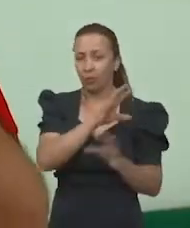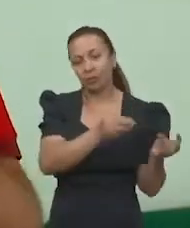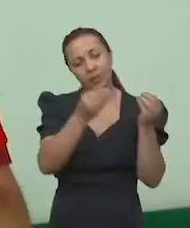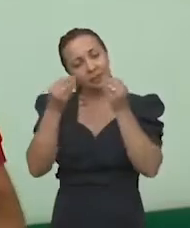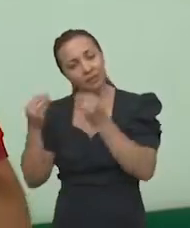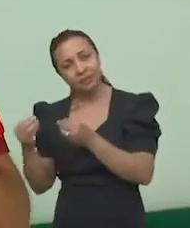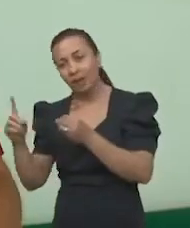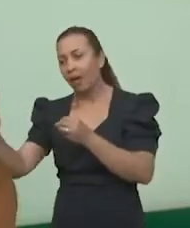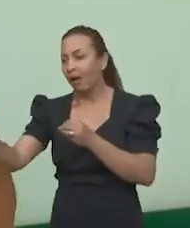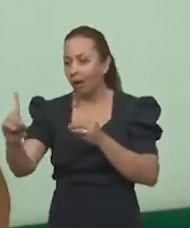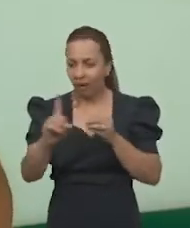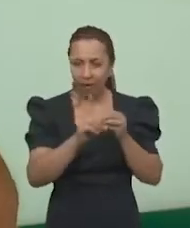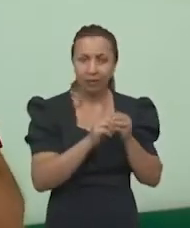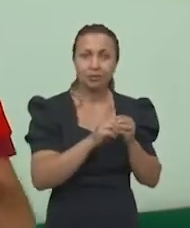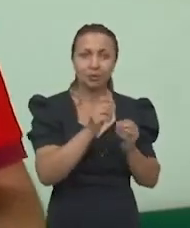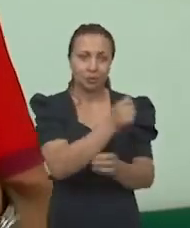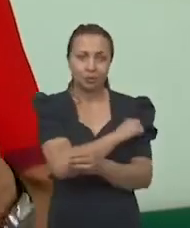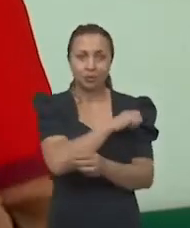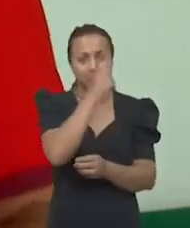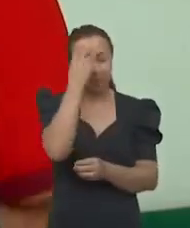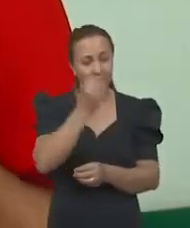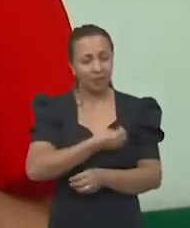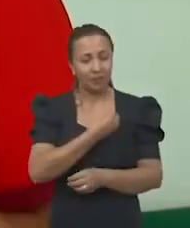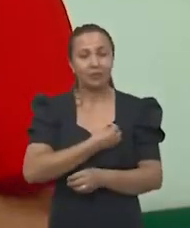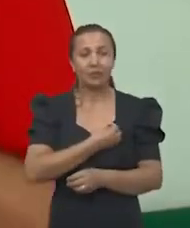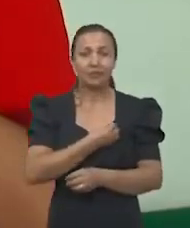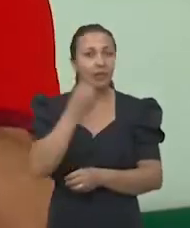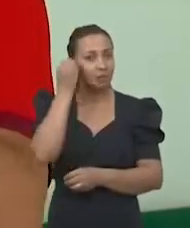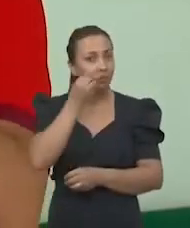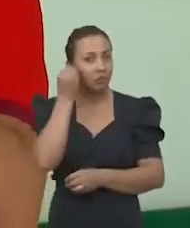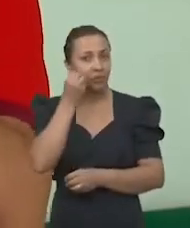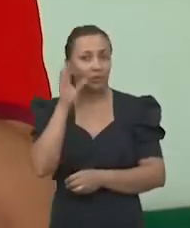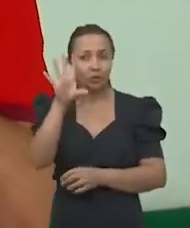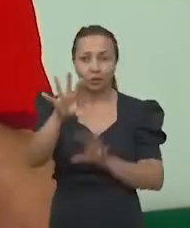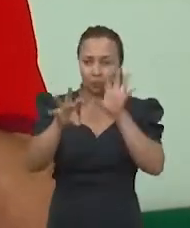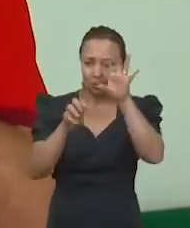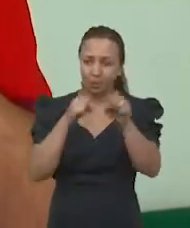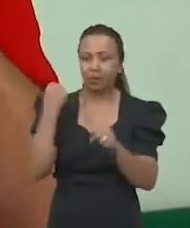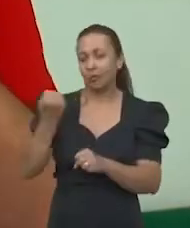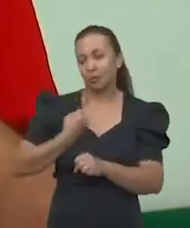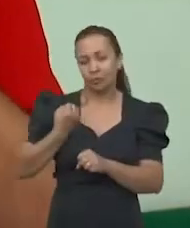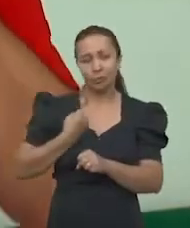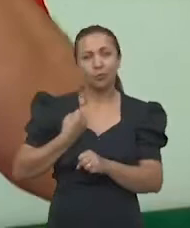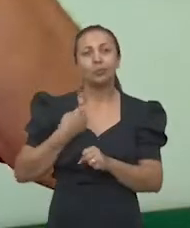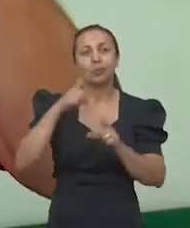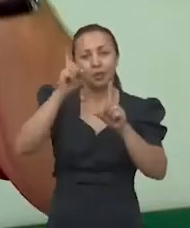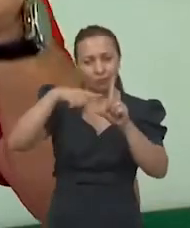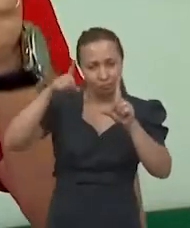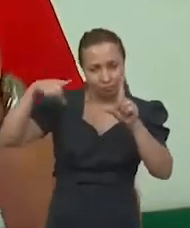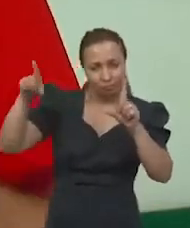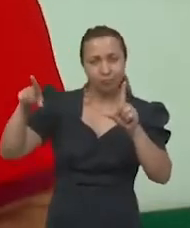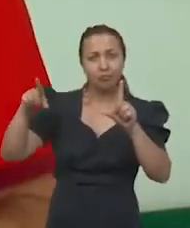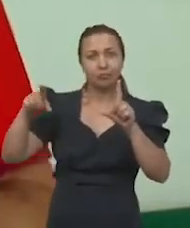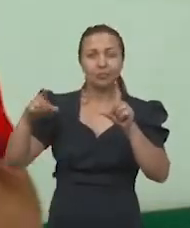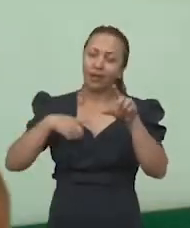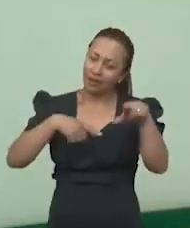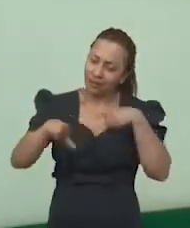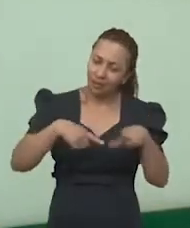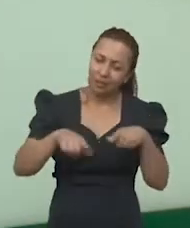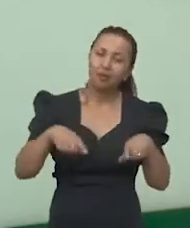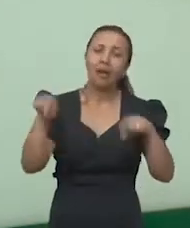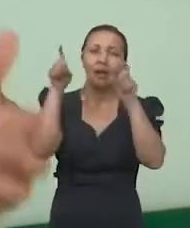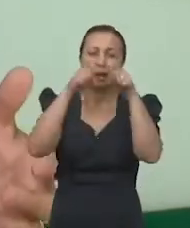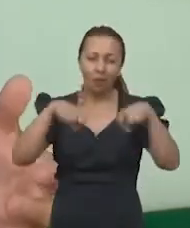Vou trazer o aluno para vivenciar a experiência de pegar esses dados, essas medidas de redshift,